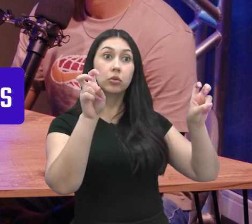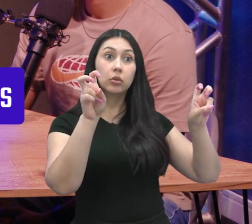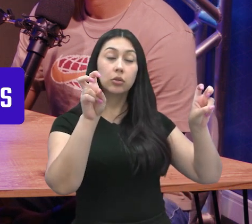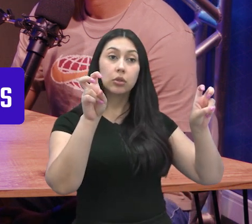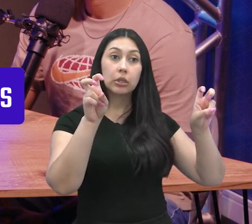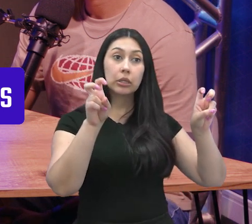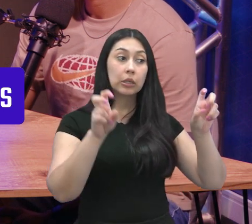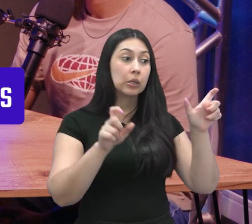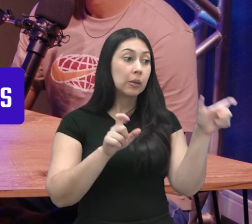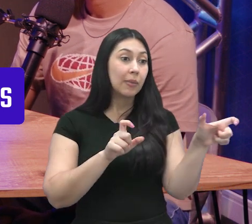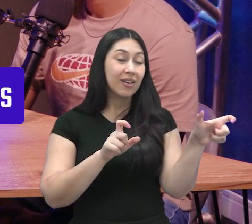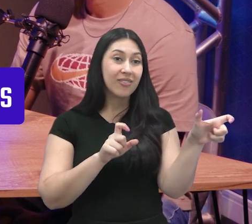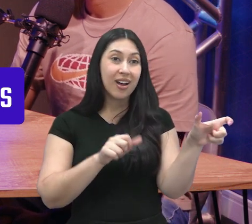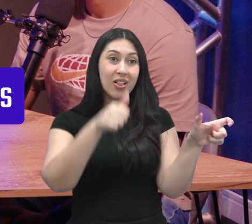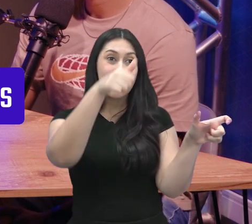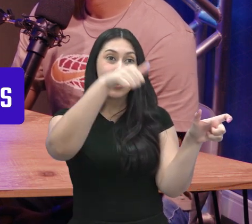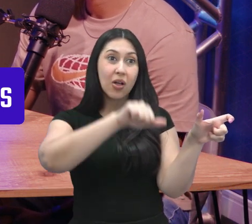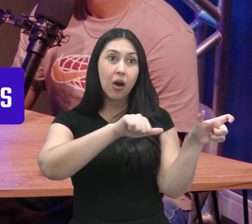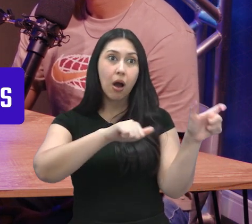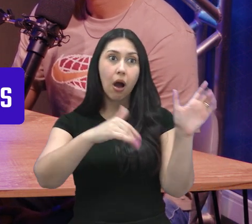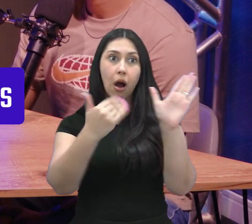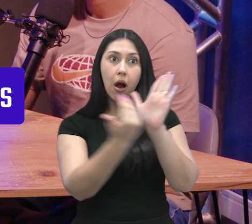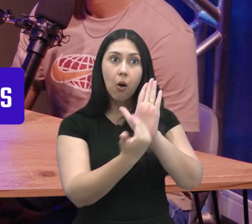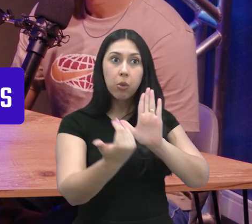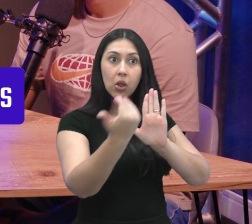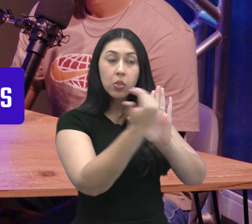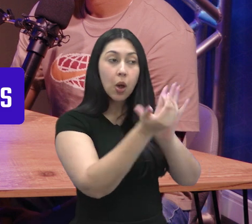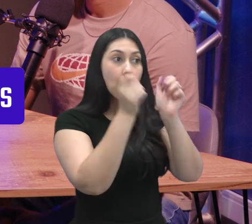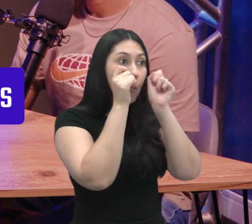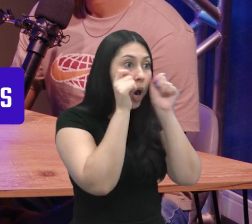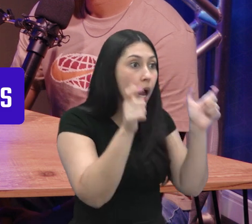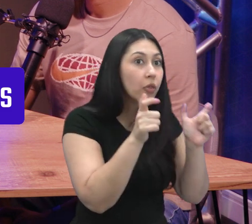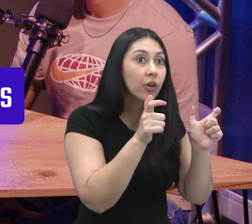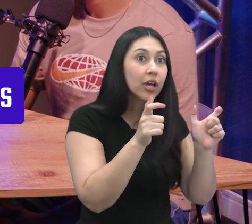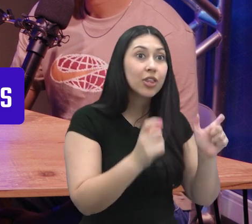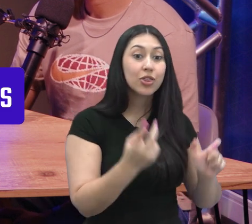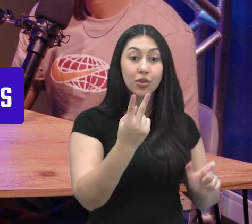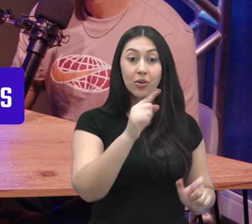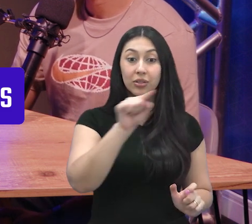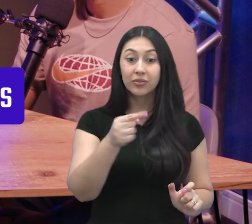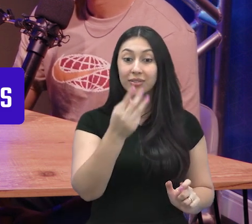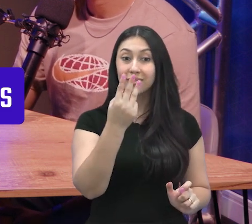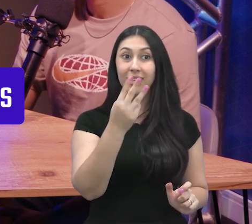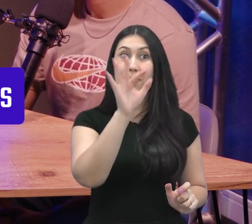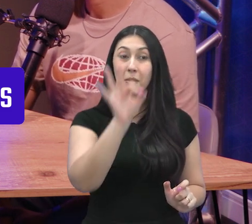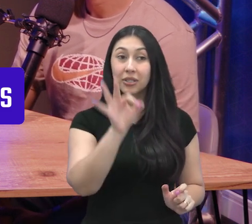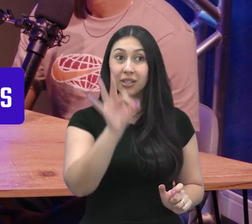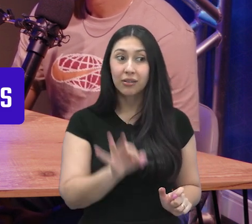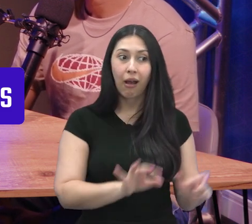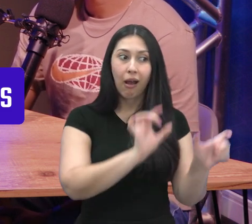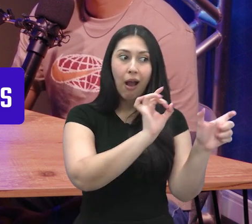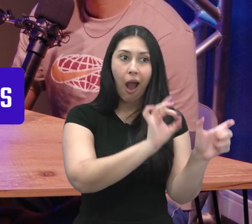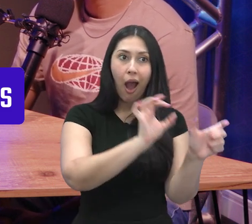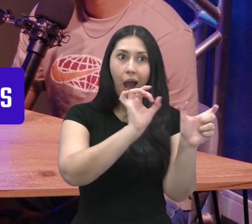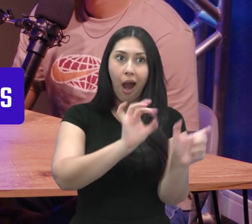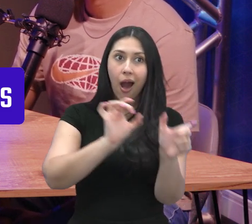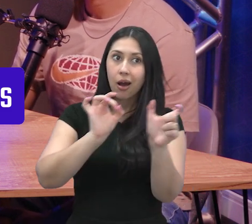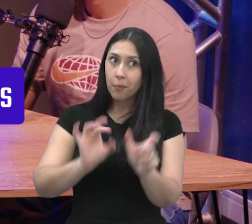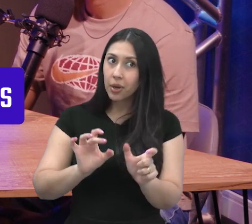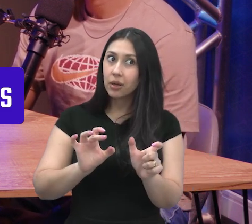médio, cada palavra negativa adicional aumentou a taxa de cliques em 2,3%. Cada palavra.